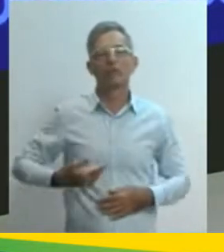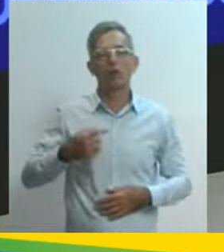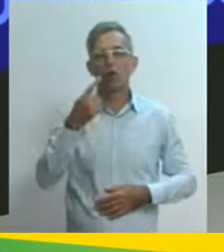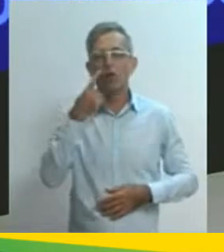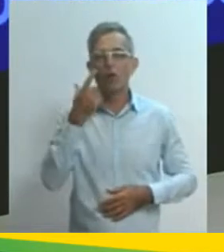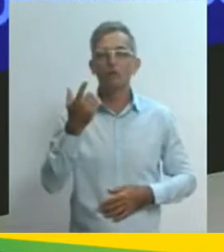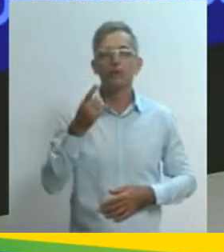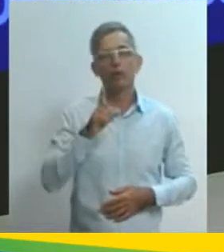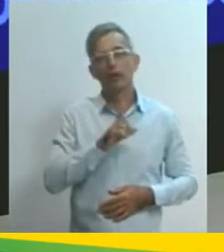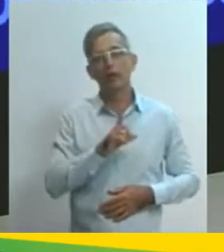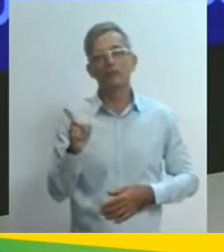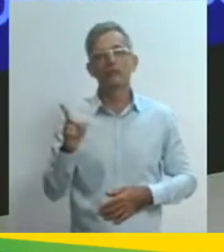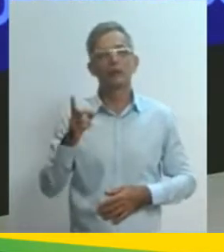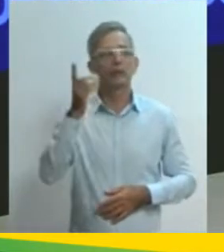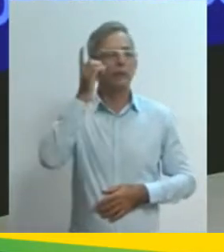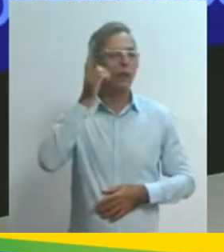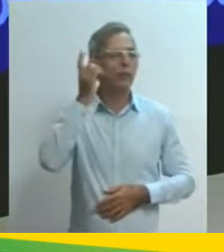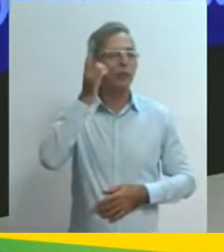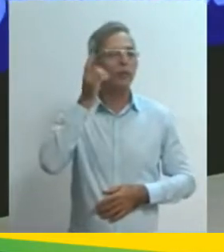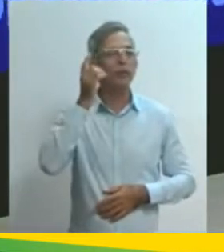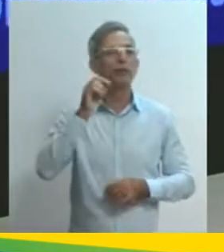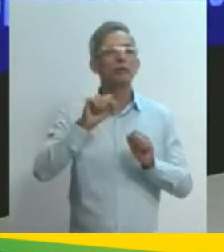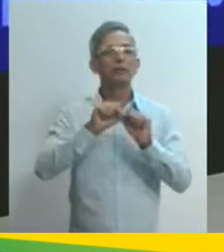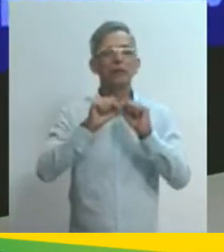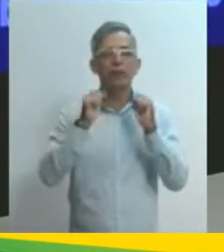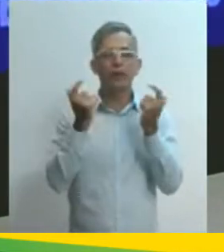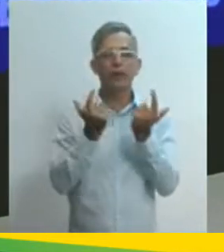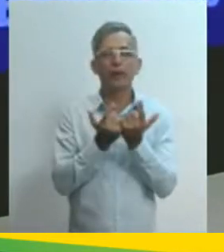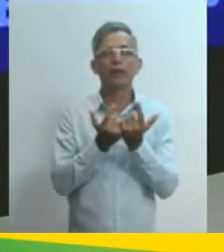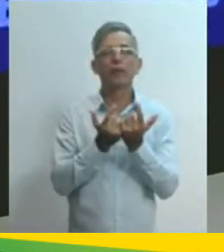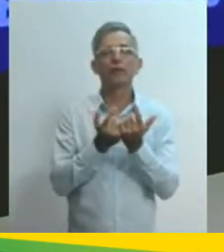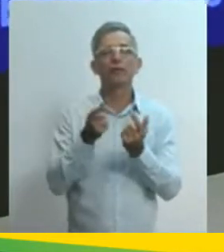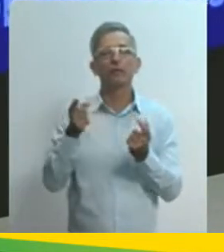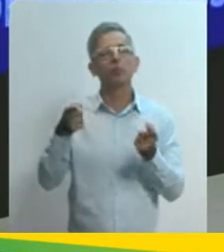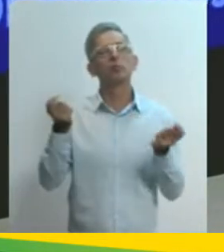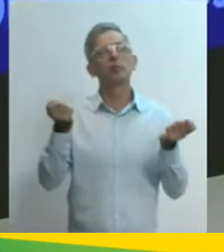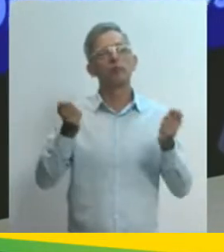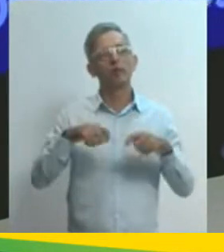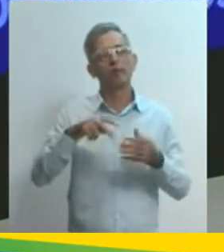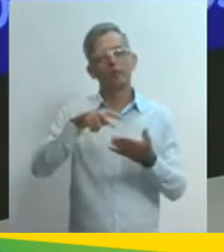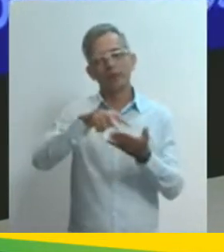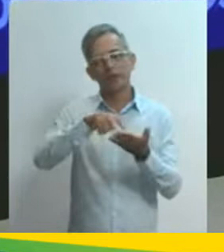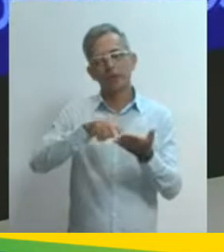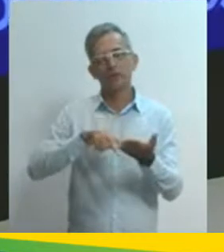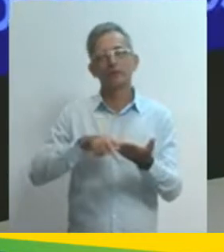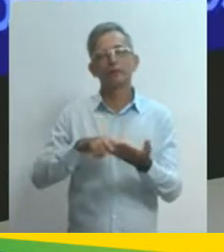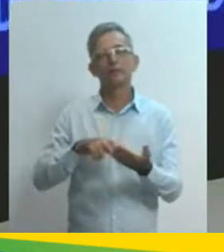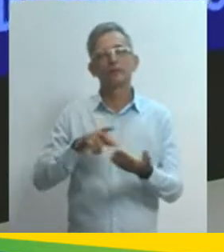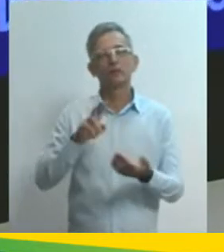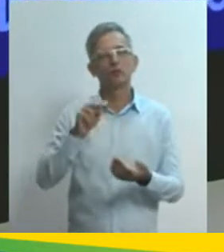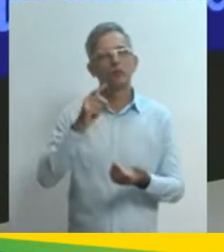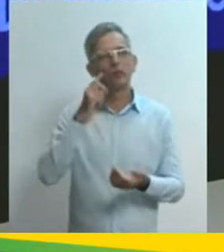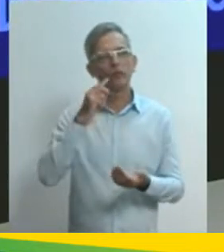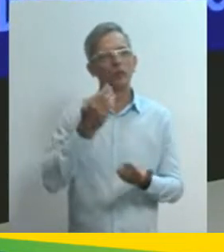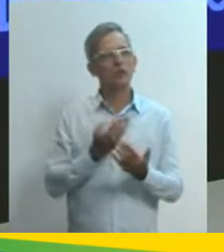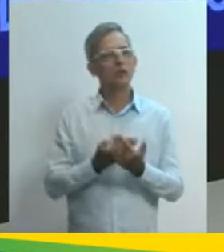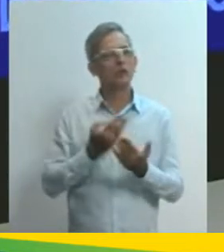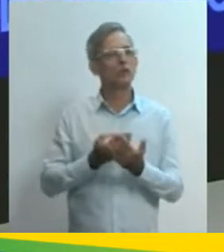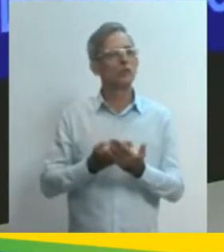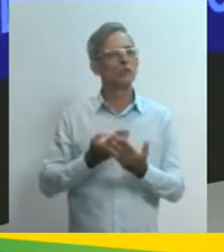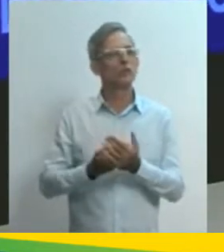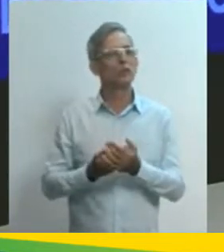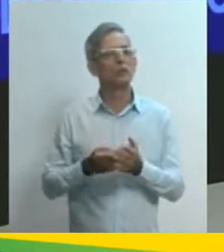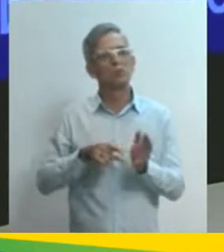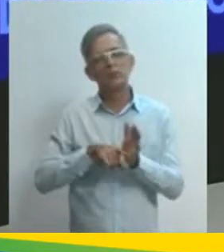deputado está na Assembleia acesso ao orçamento do estado e nunca se debruçou sobre o orçamento em preocupação